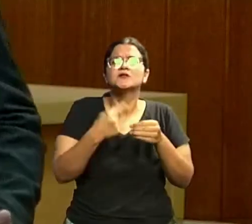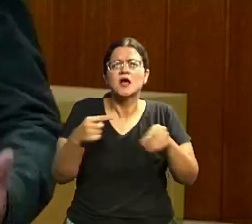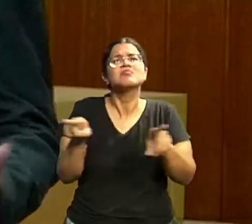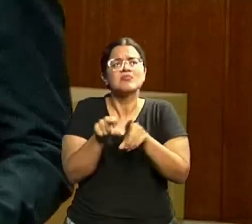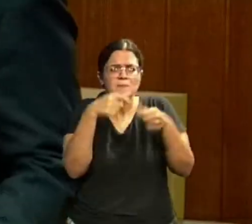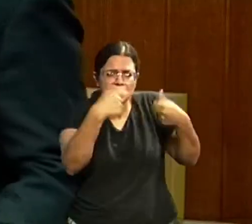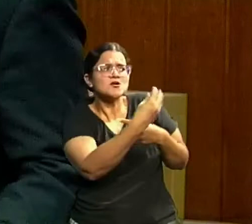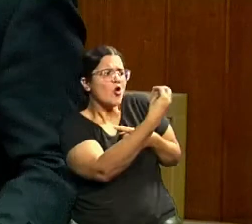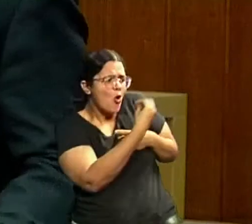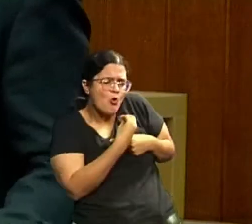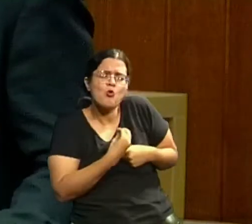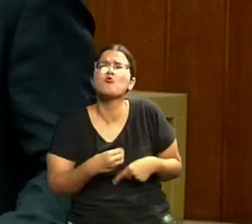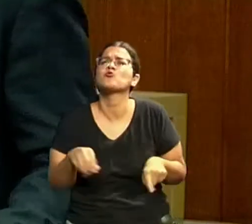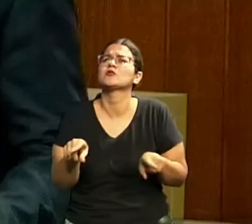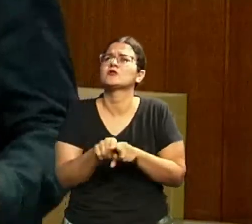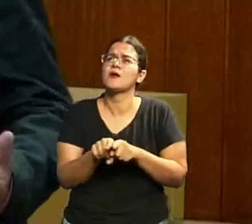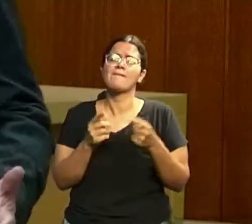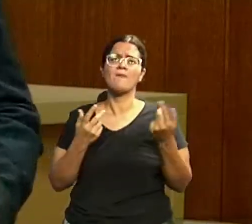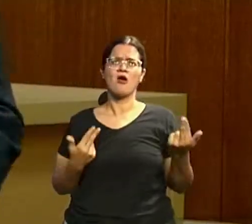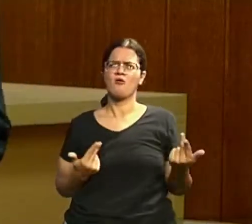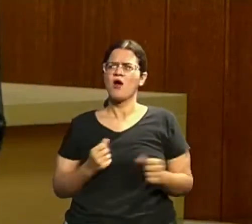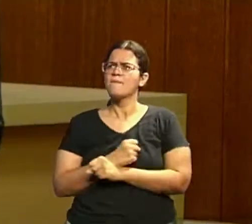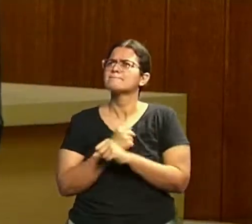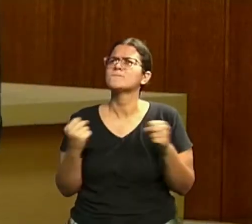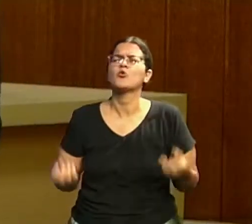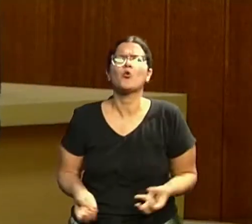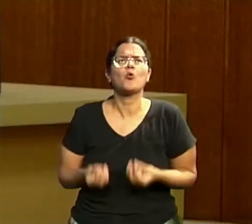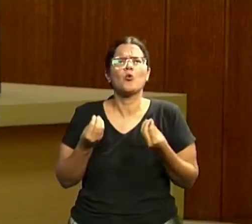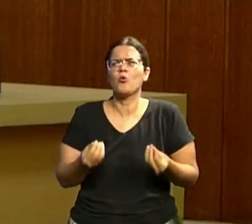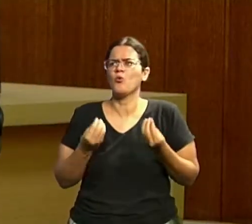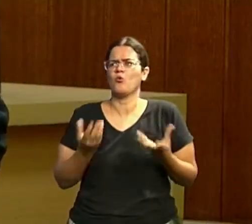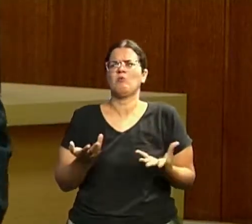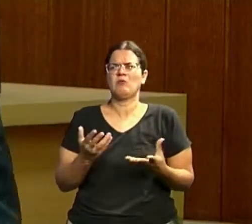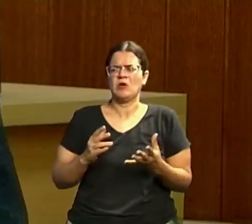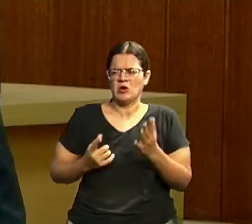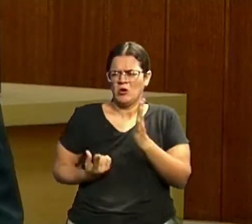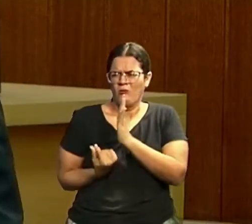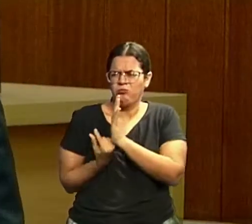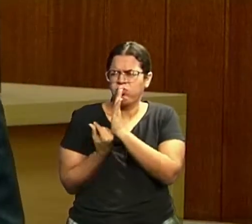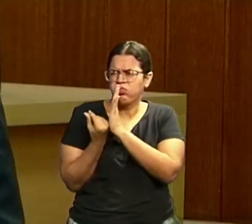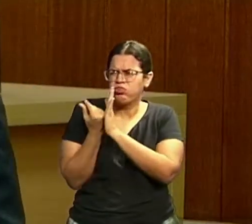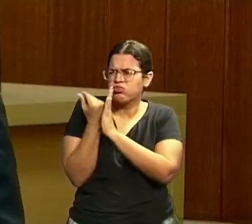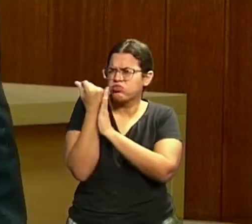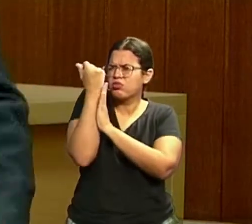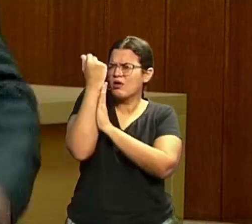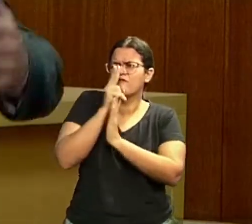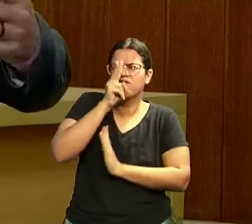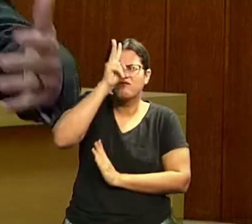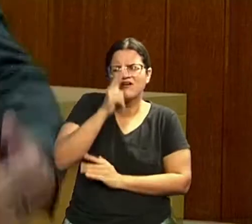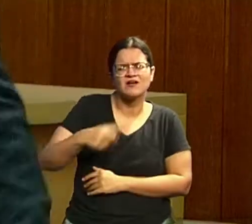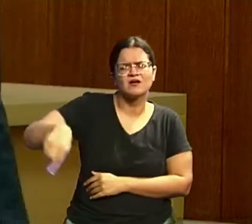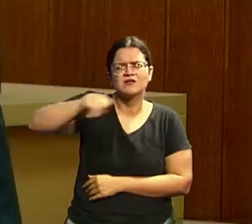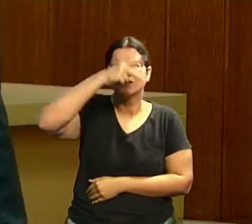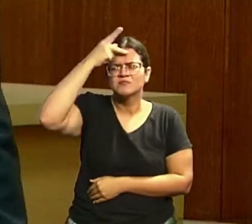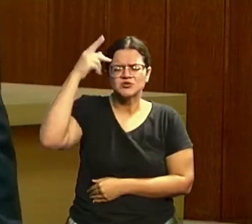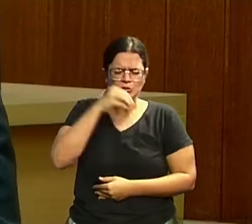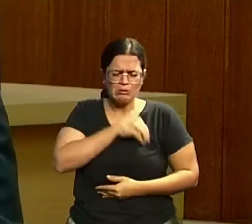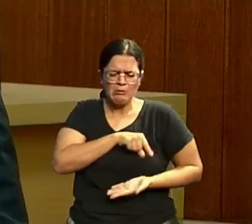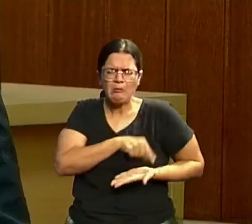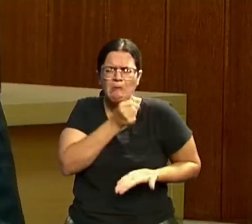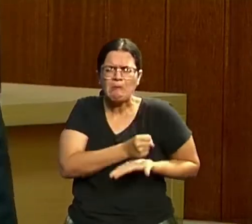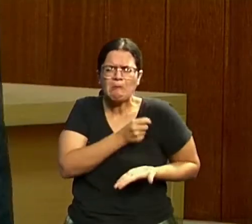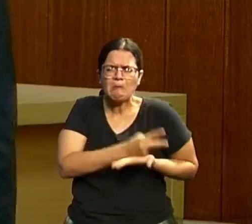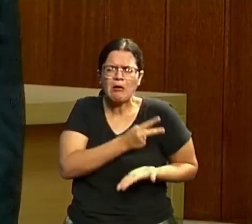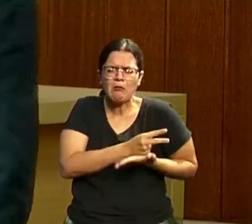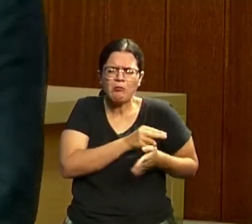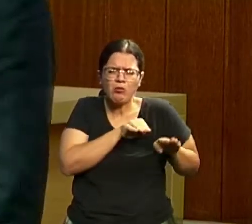também precisa ser cuidado. Não é possível, né, a inflação tão alta como essa, as pessoas ficarem ainda